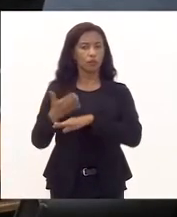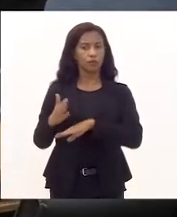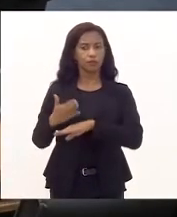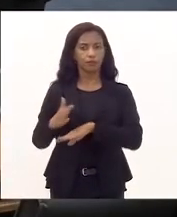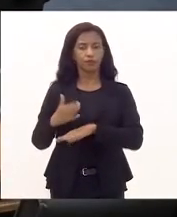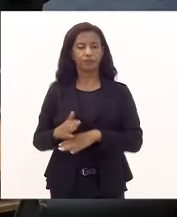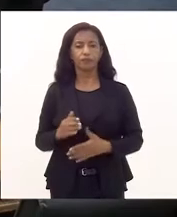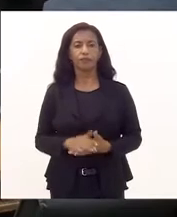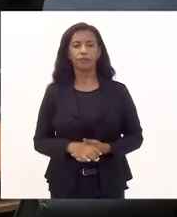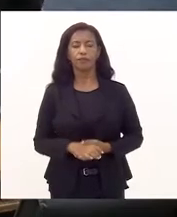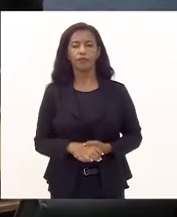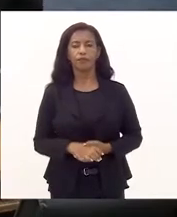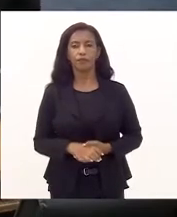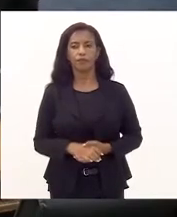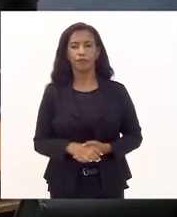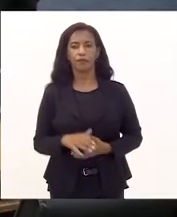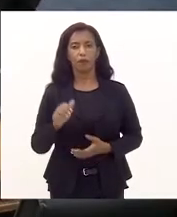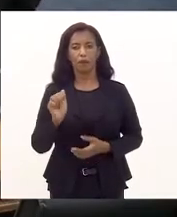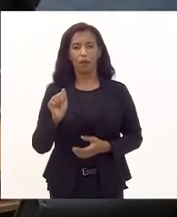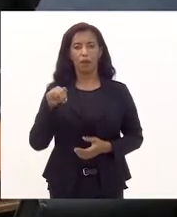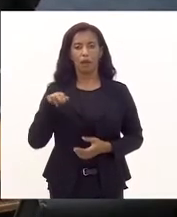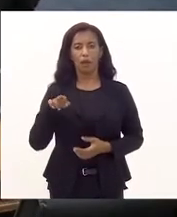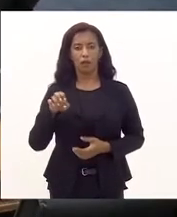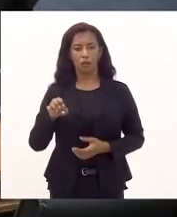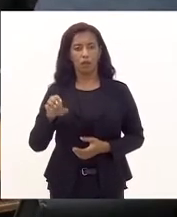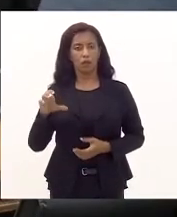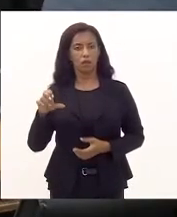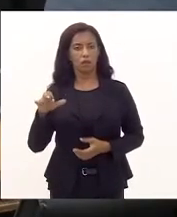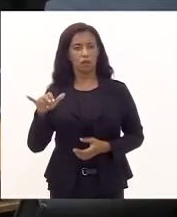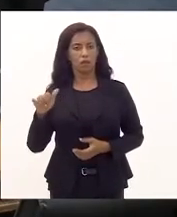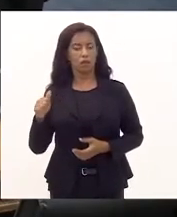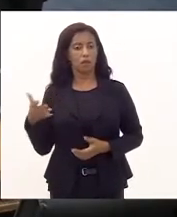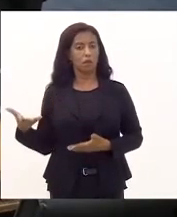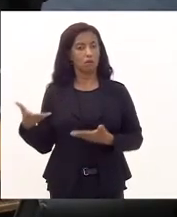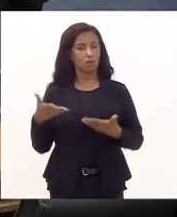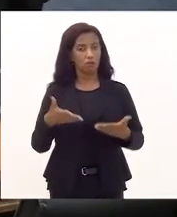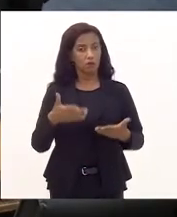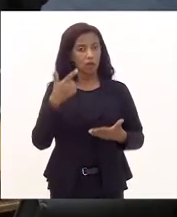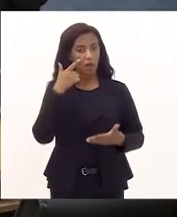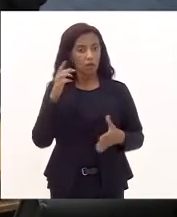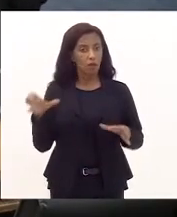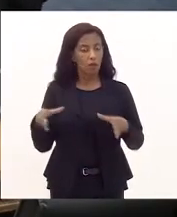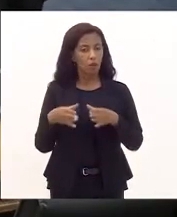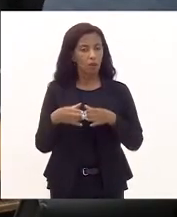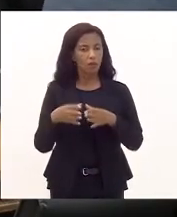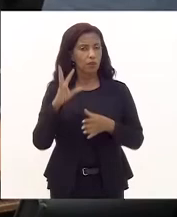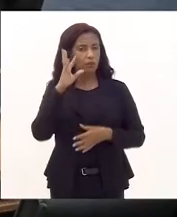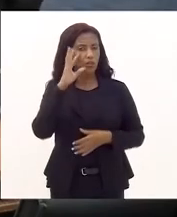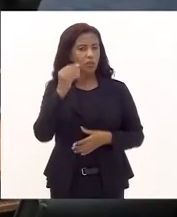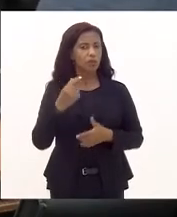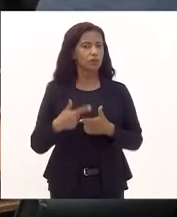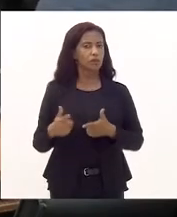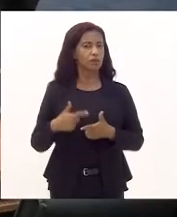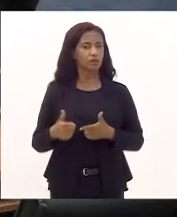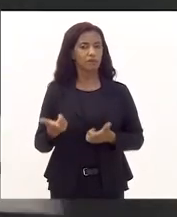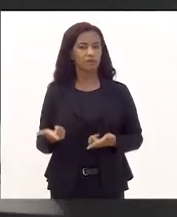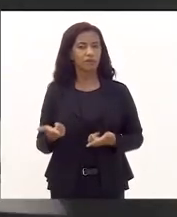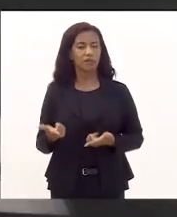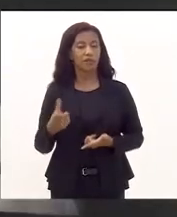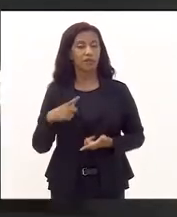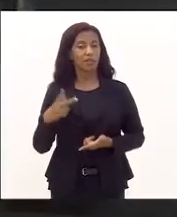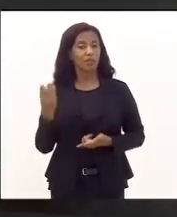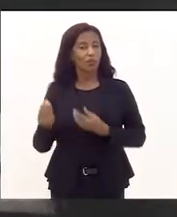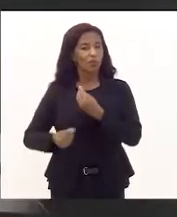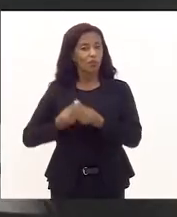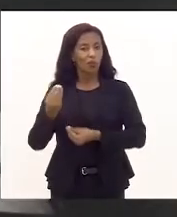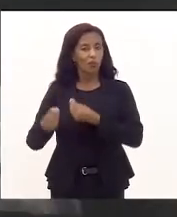exercício, André Ceciliano, que atenda essa comissão para a gente tentar solucionar esse caso, tendo em vista